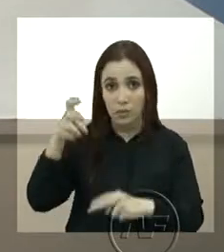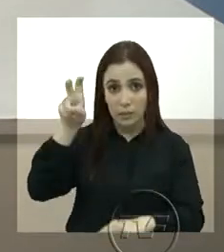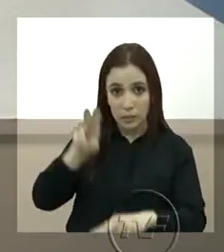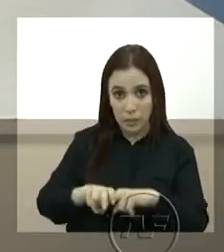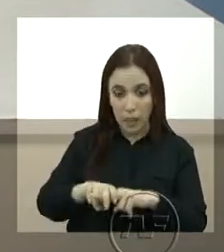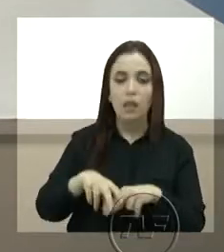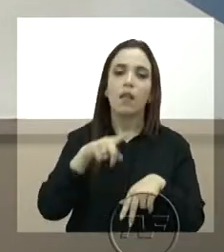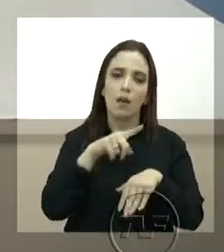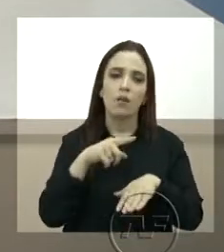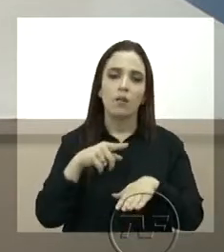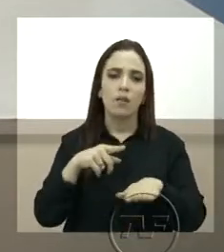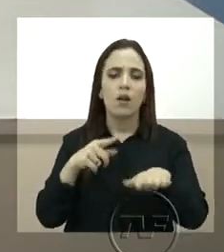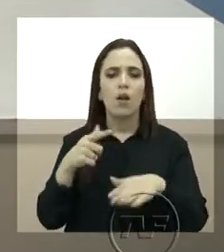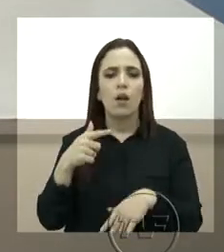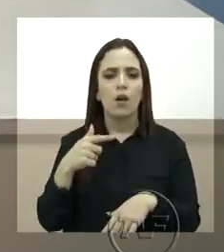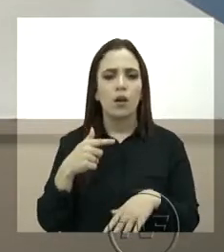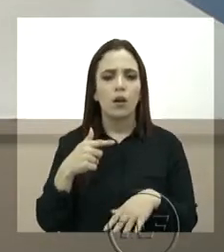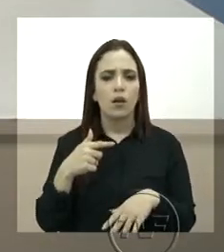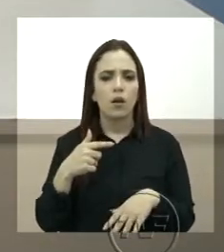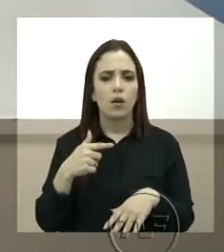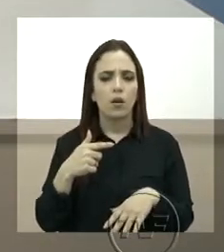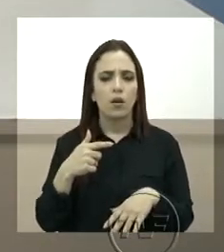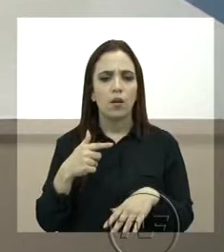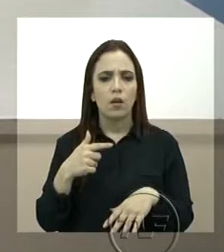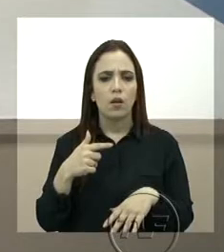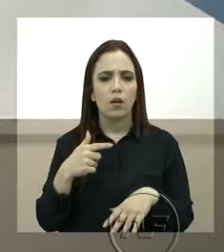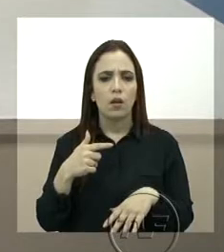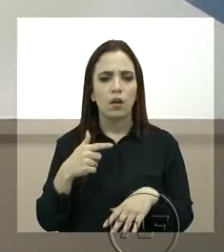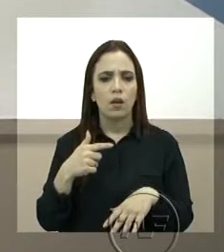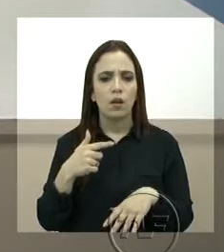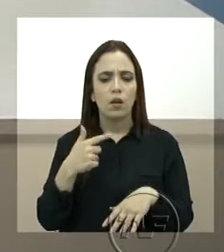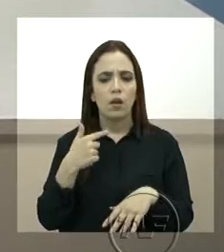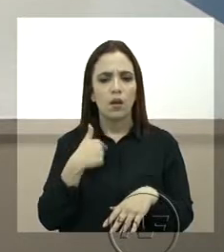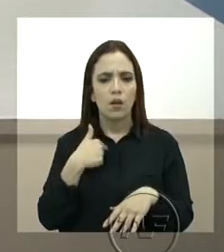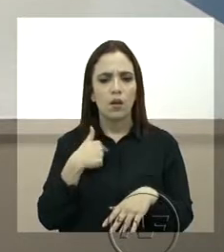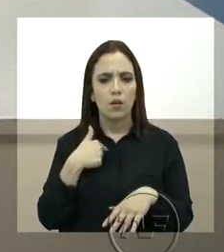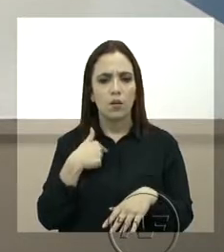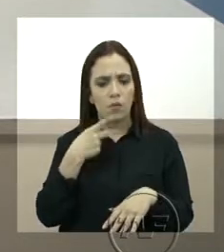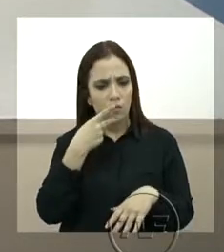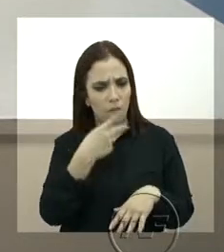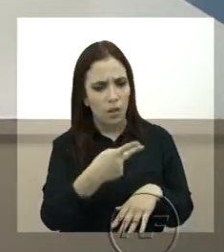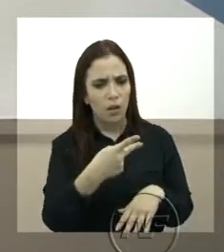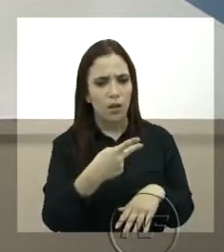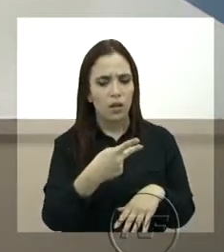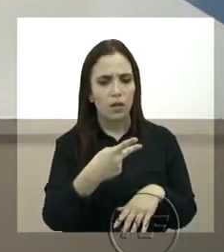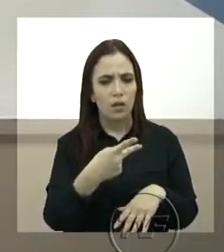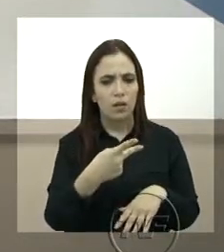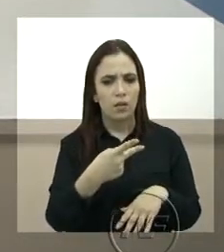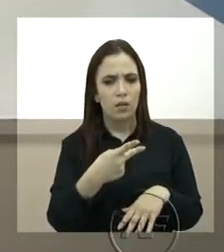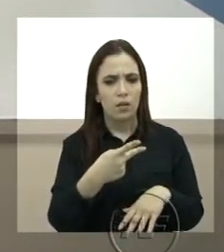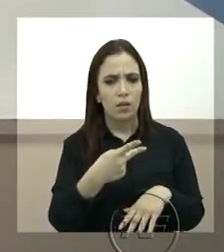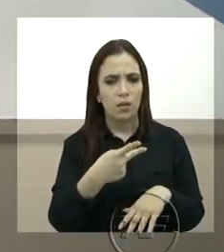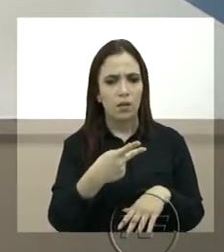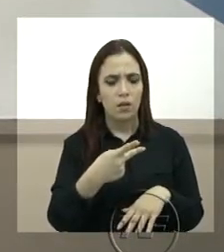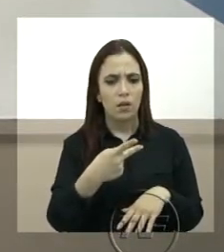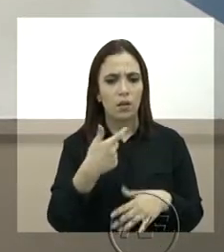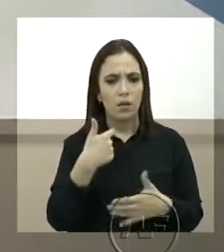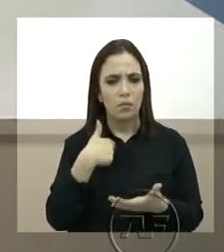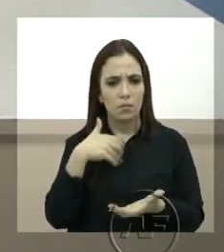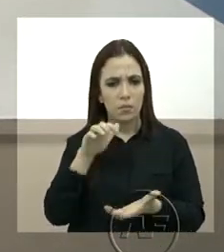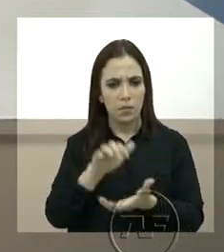E no final eu perguntei, olha, na verdade eu fui fazer um reconhecimento. Ele disse, olha, eu não gostaria que minha